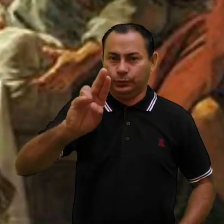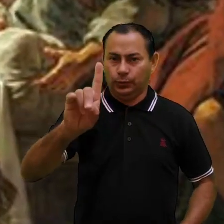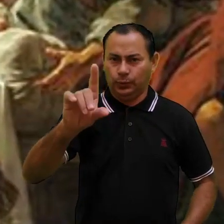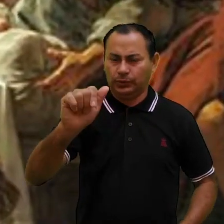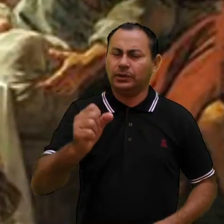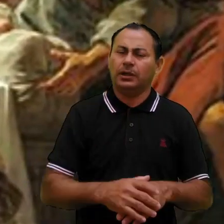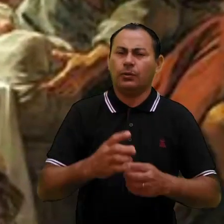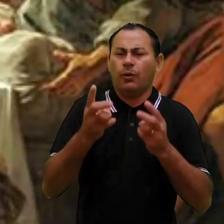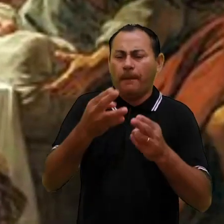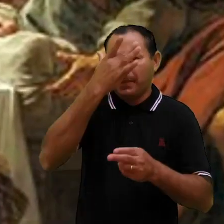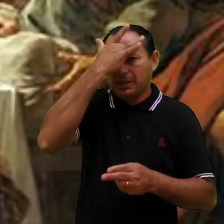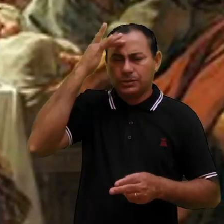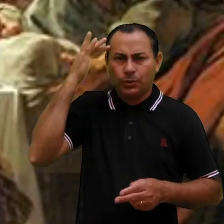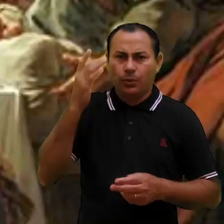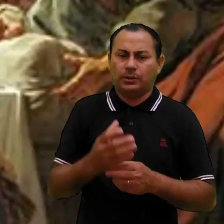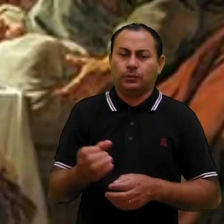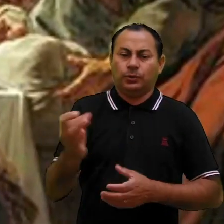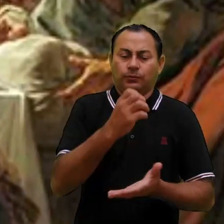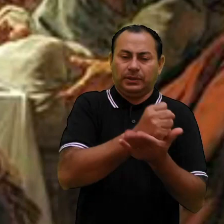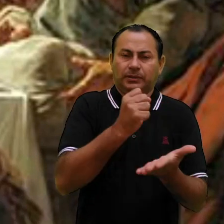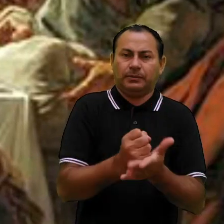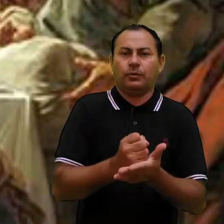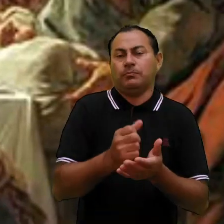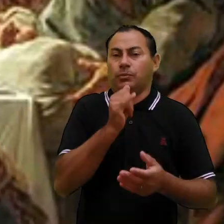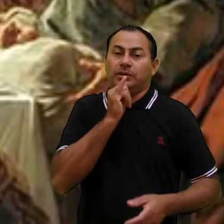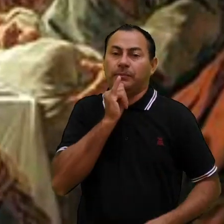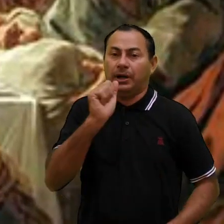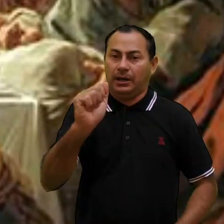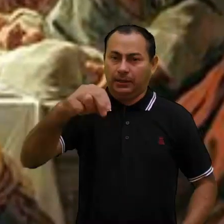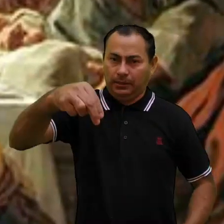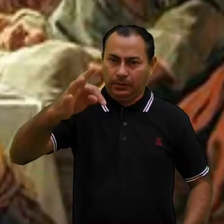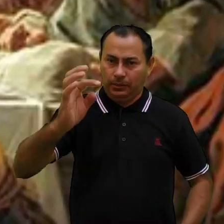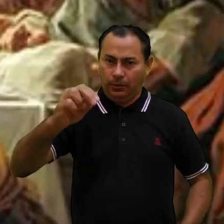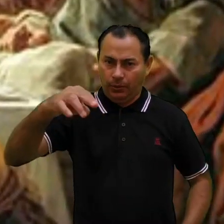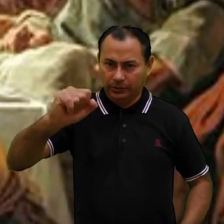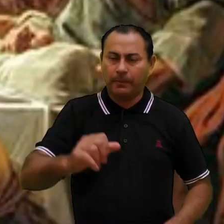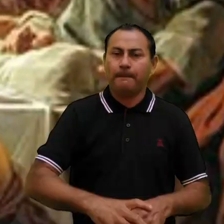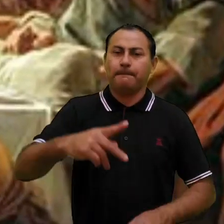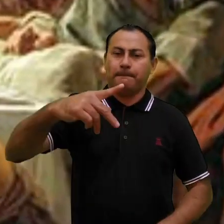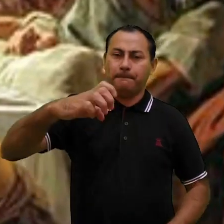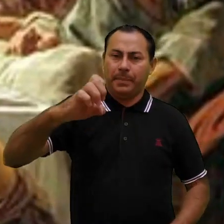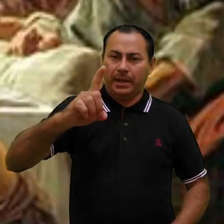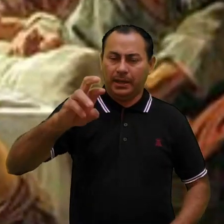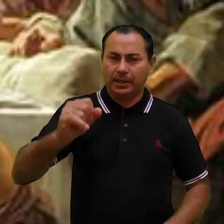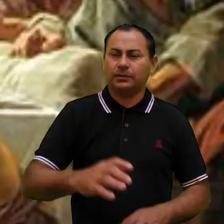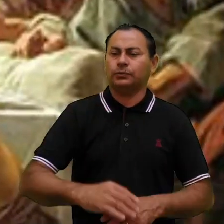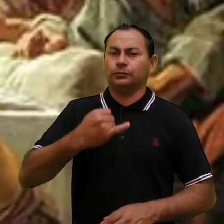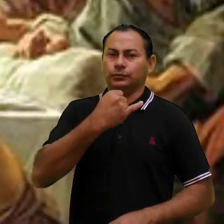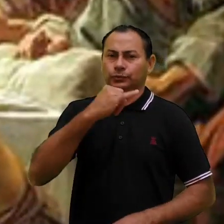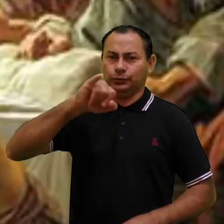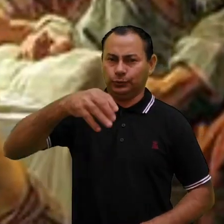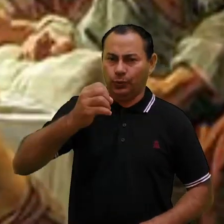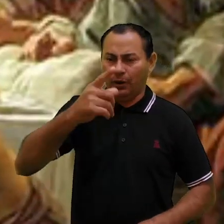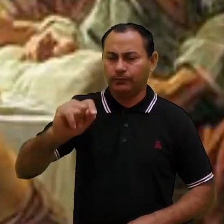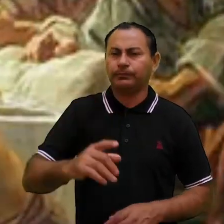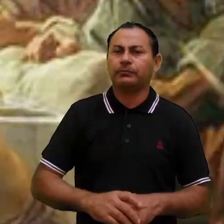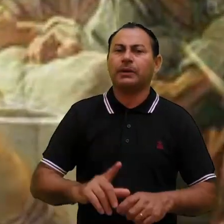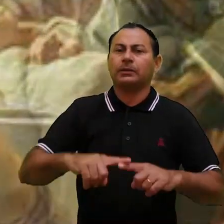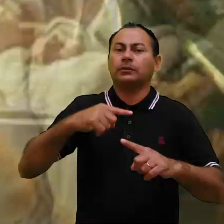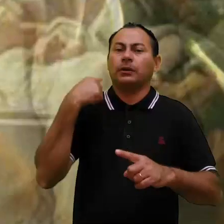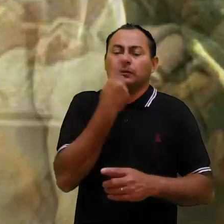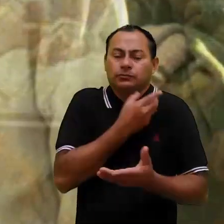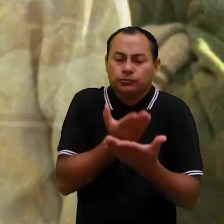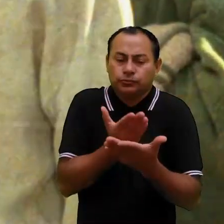do Novo Testamento, como João, Antônio ou Pedro é para nós. Depois de pesquisar os nomes de todas as pessoas que se chamavam Judas no